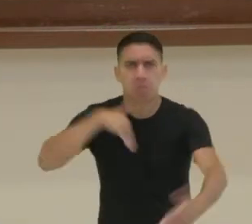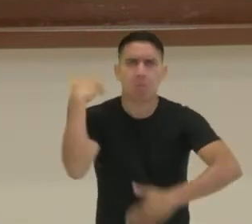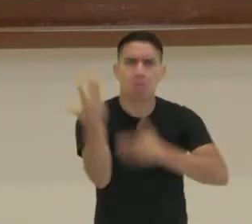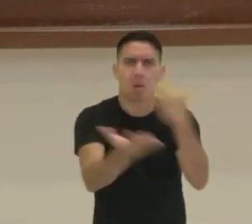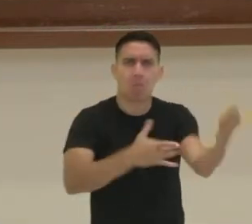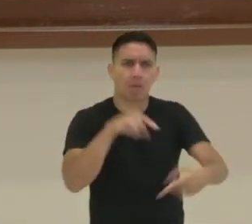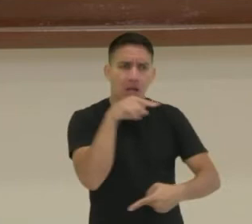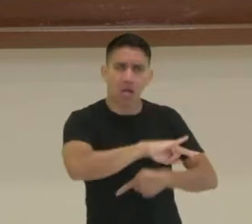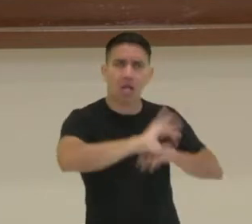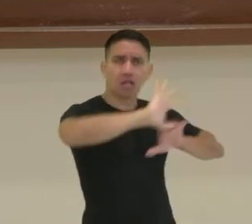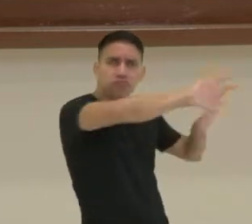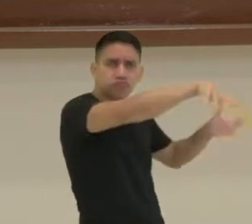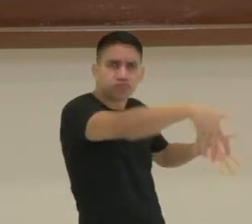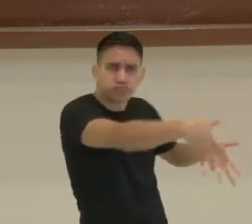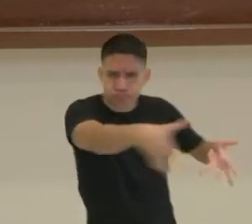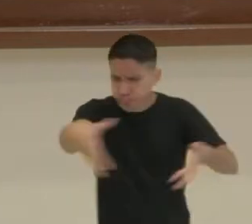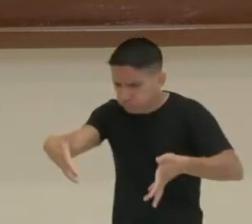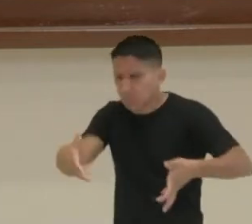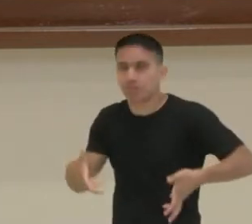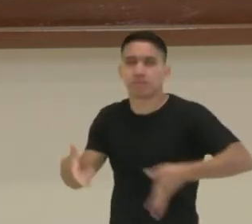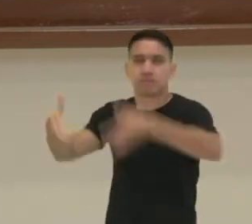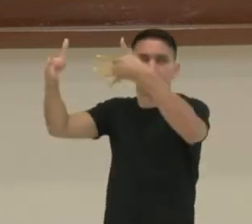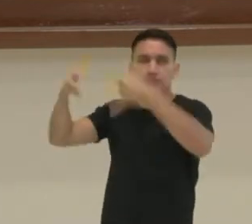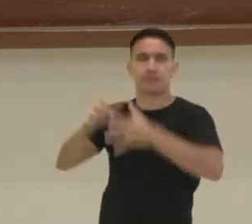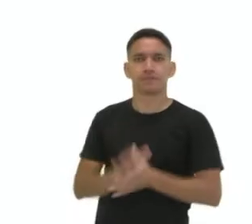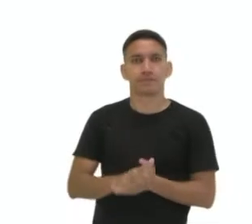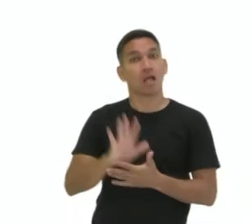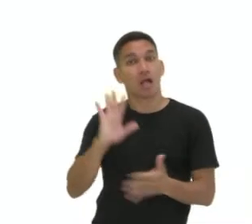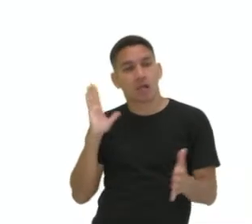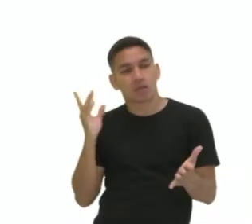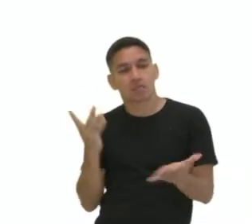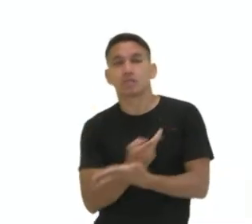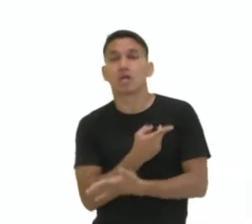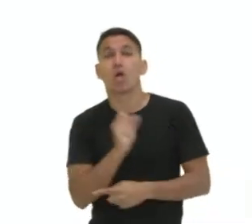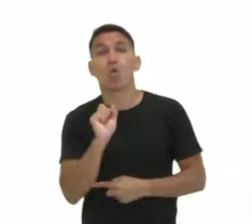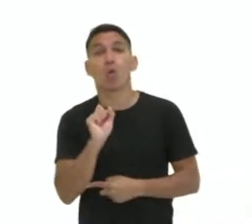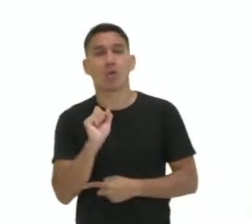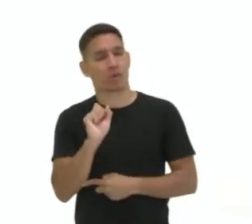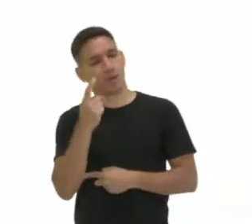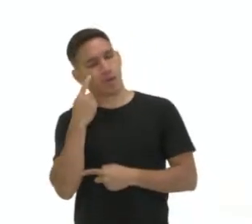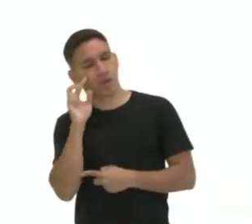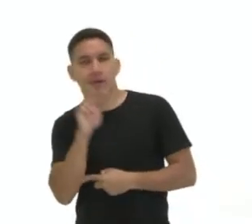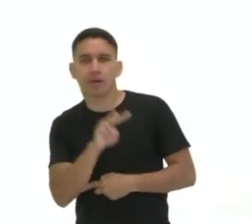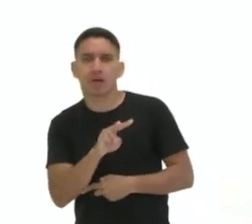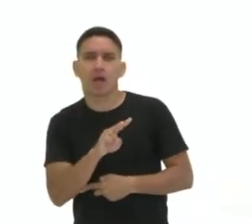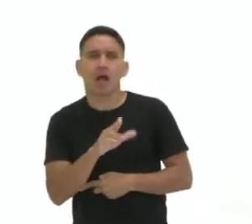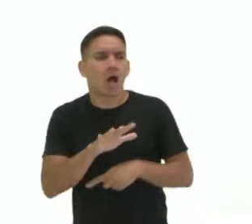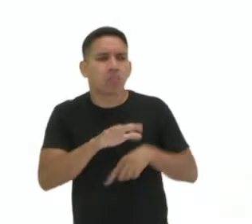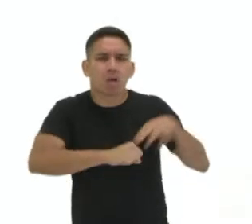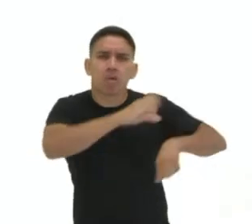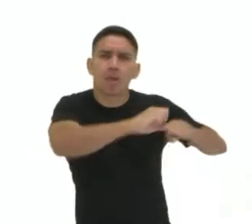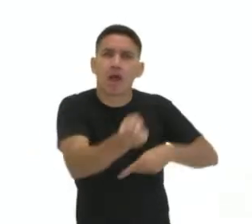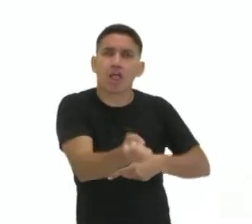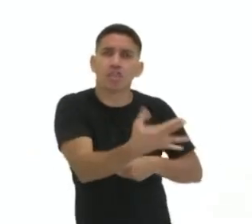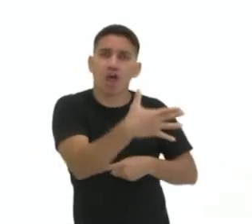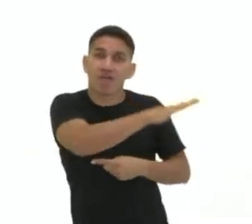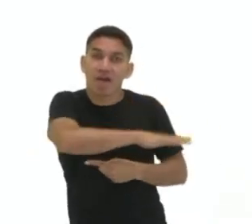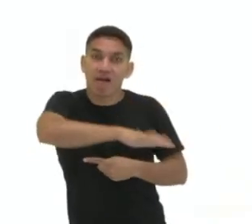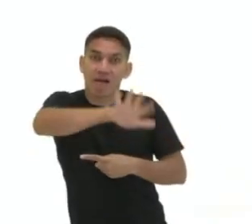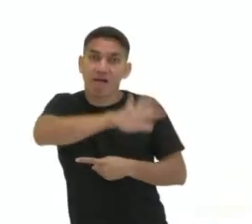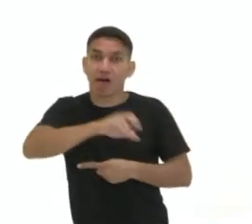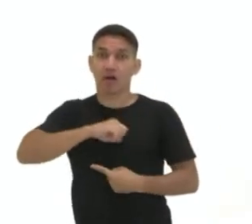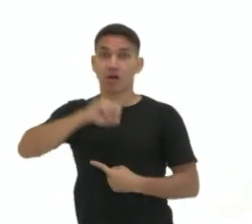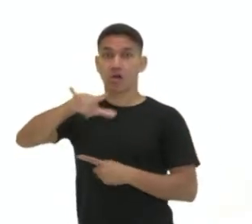madeira. Para conhecer a nova terra, a coroa portuguesa enviou para cá expedições exploradoras